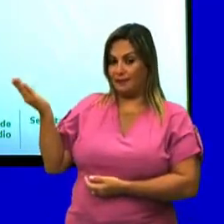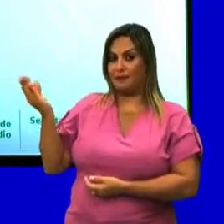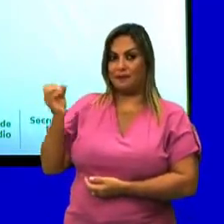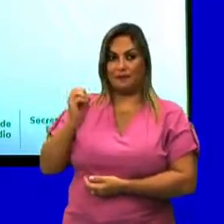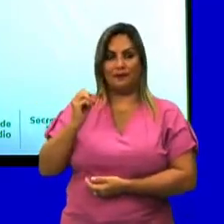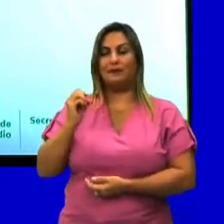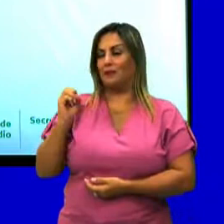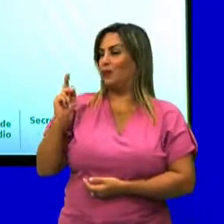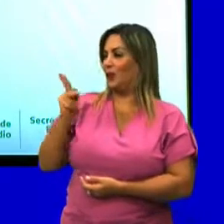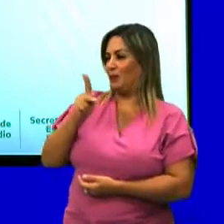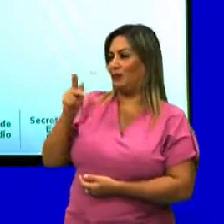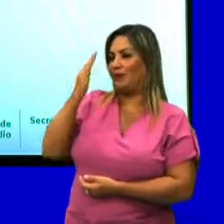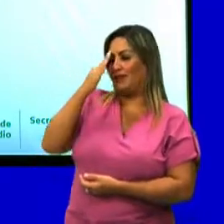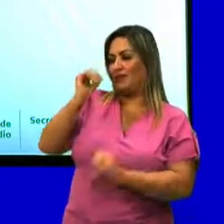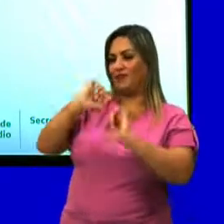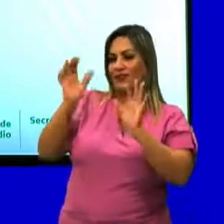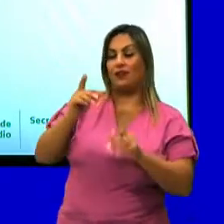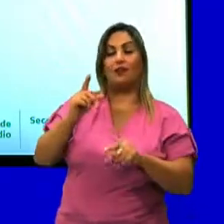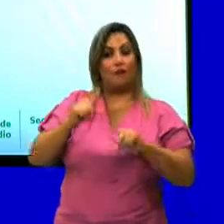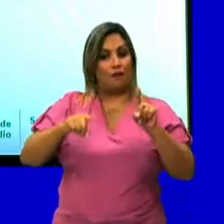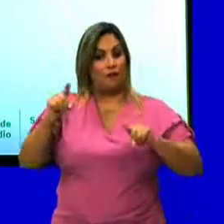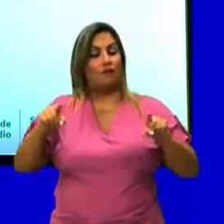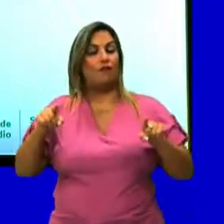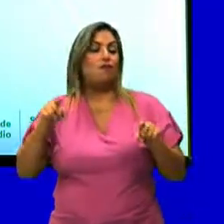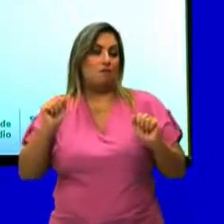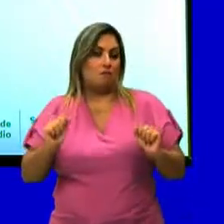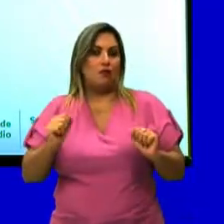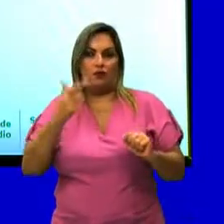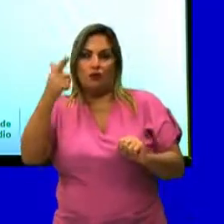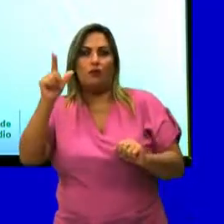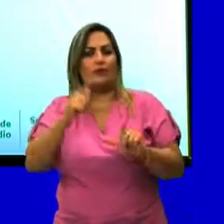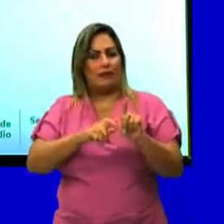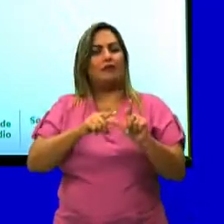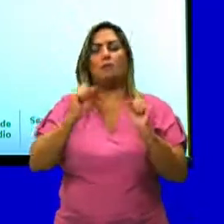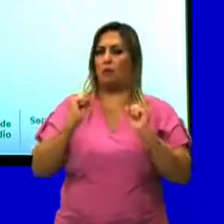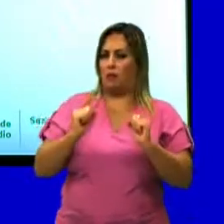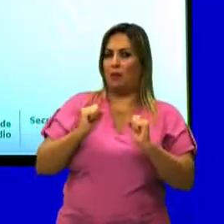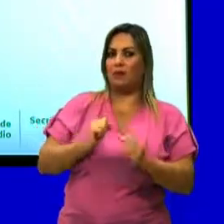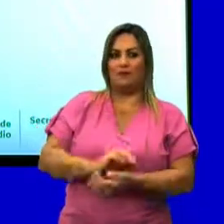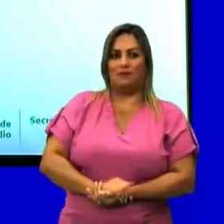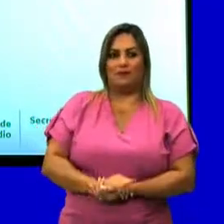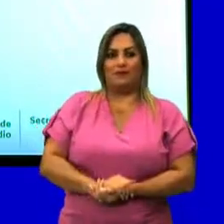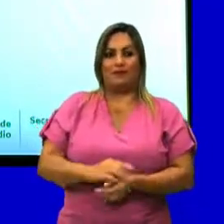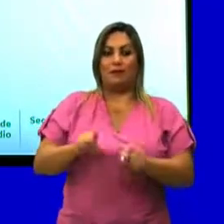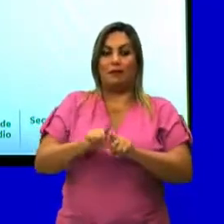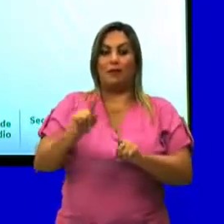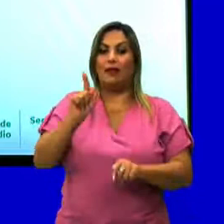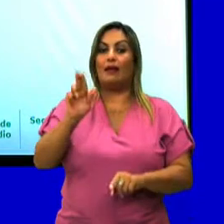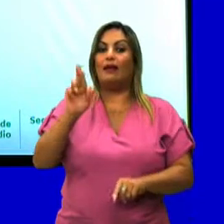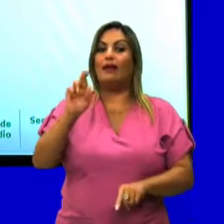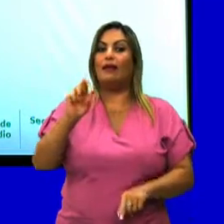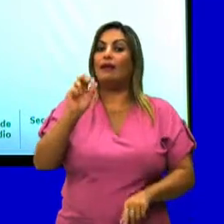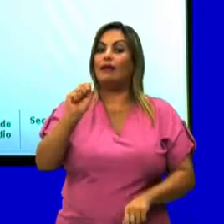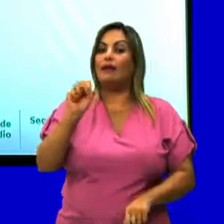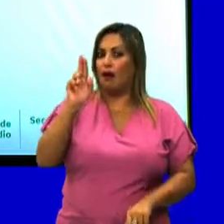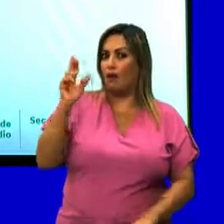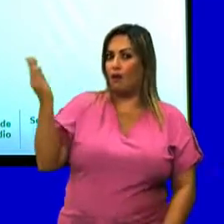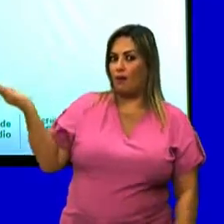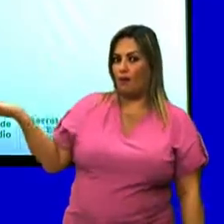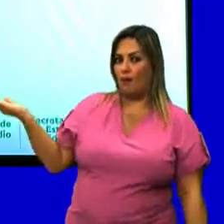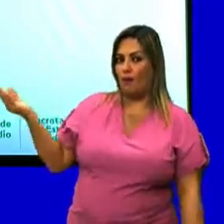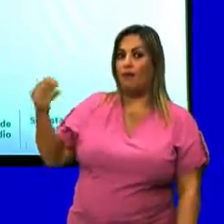tá bom professor a variável poderia ser outra poderia tá bom e também tenho grau esse grau o que